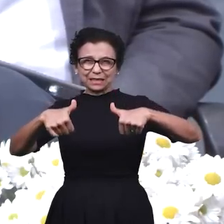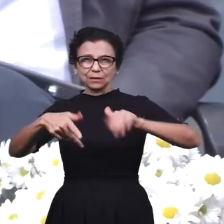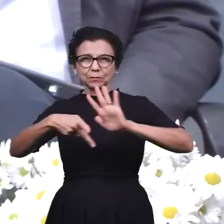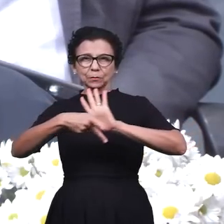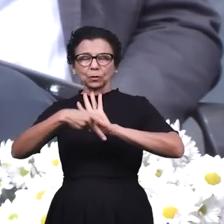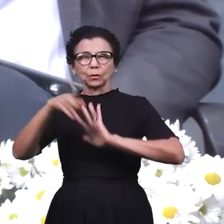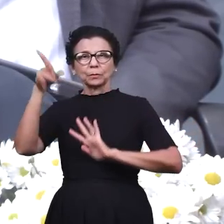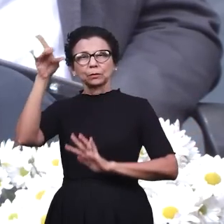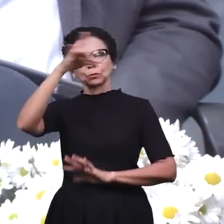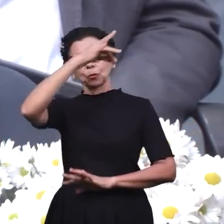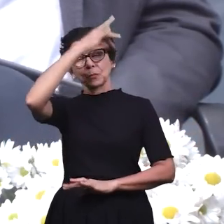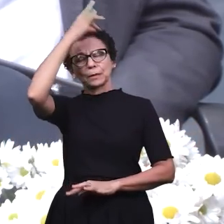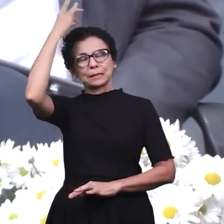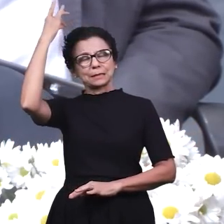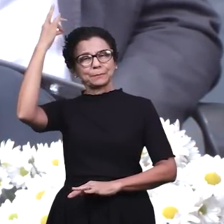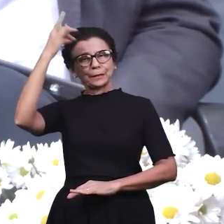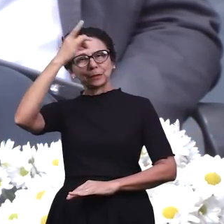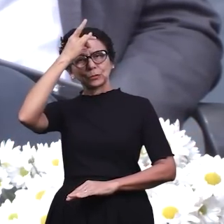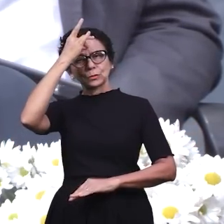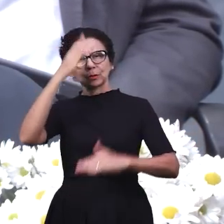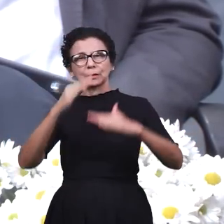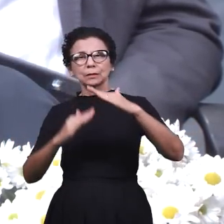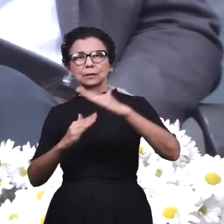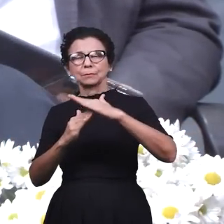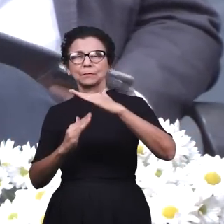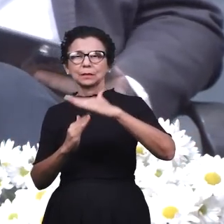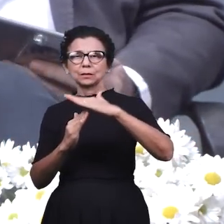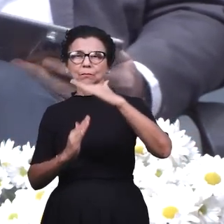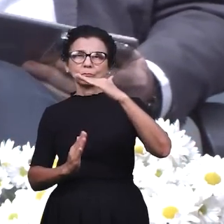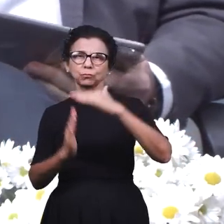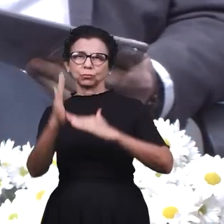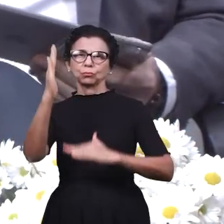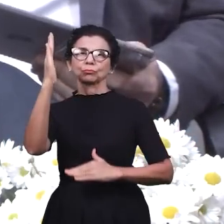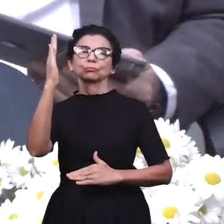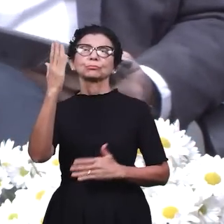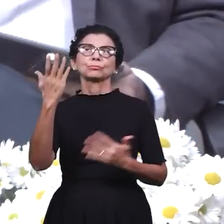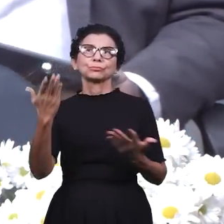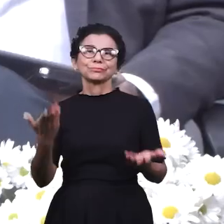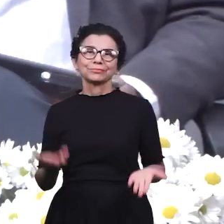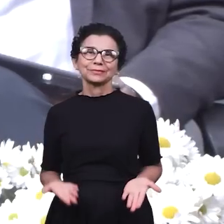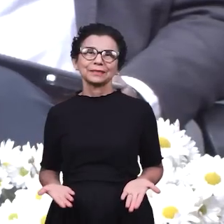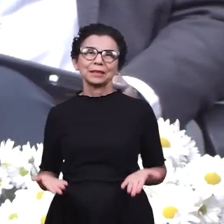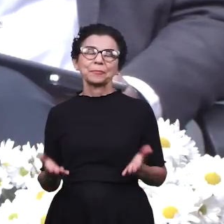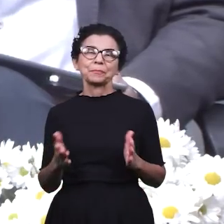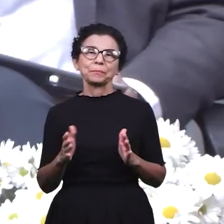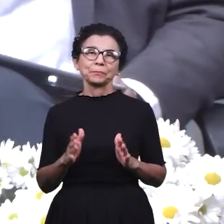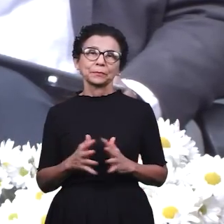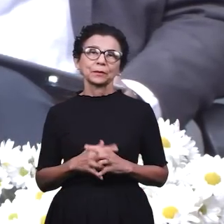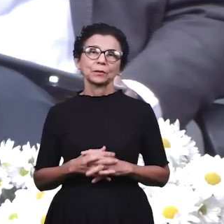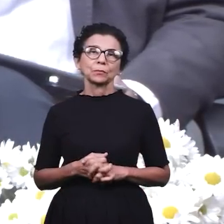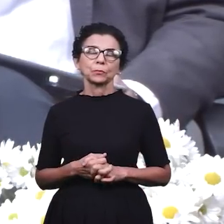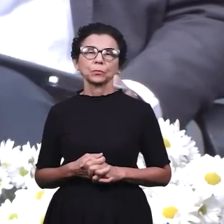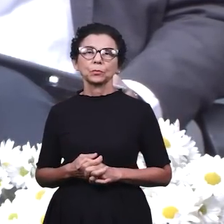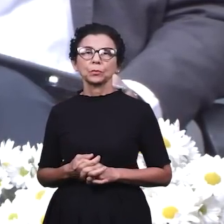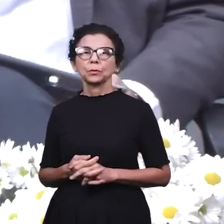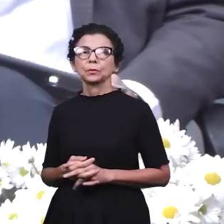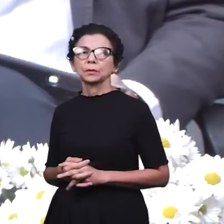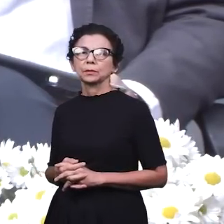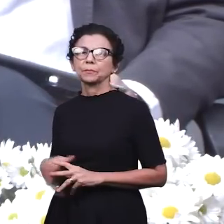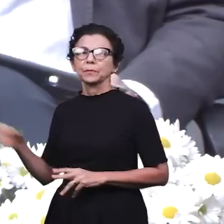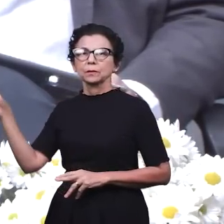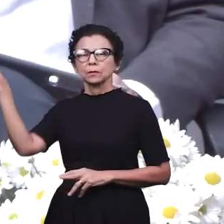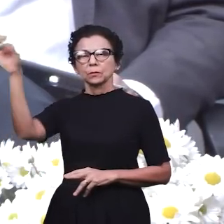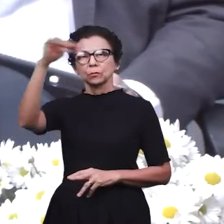além dos limites do nosso país. Quer dizer, o mesmo Espírito que opera aqui,